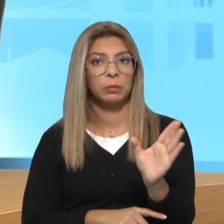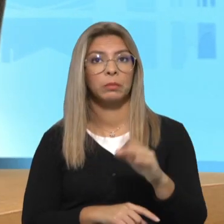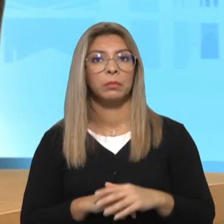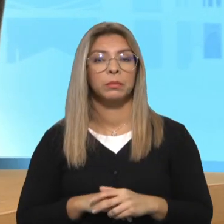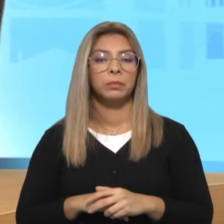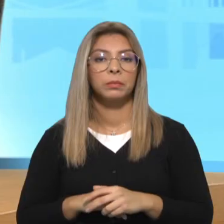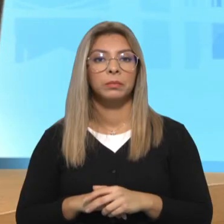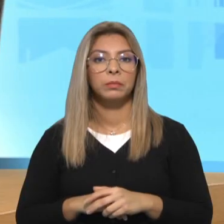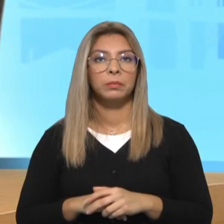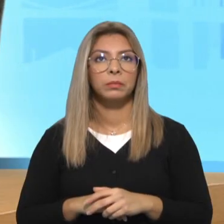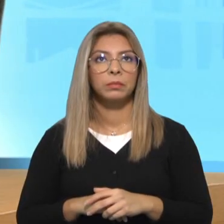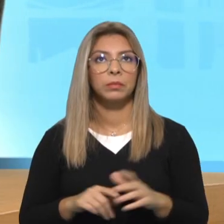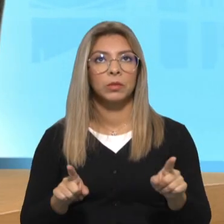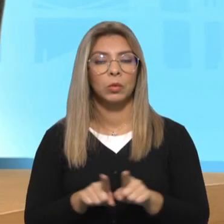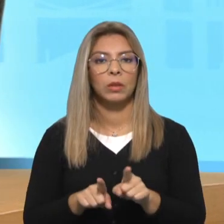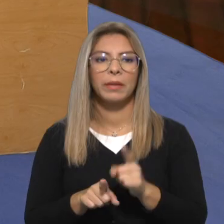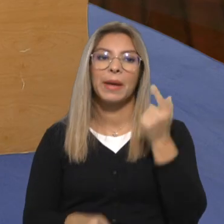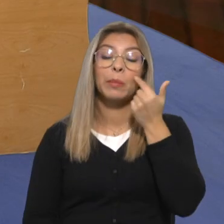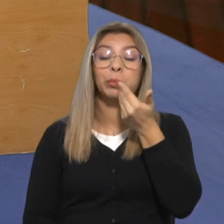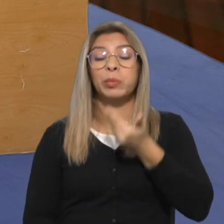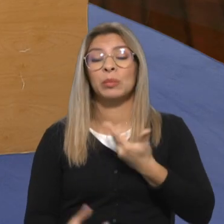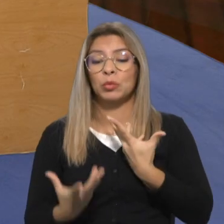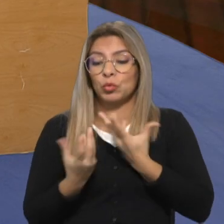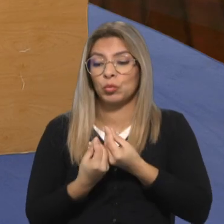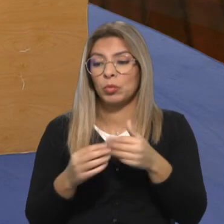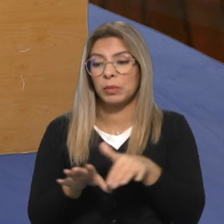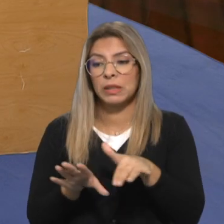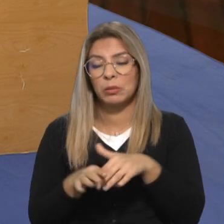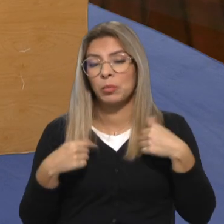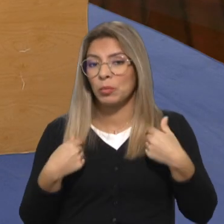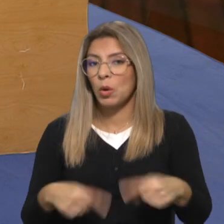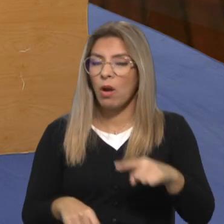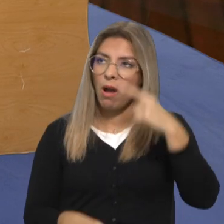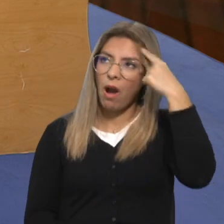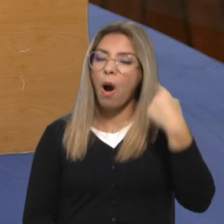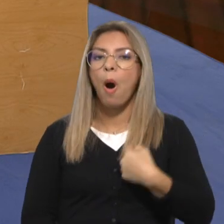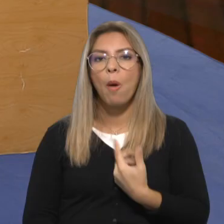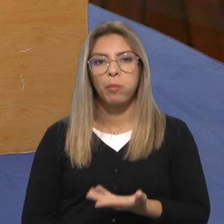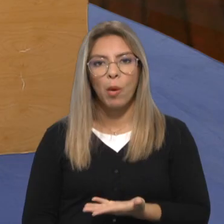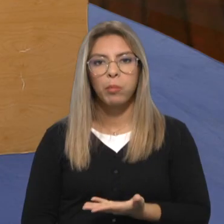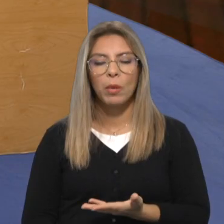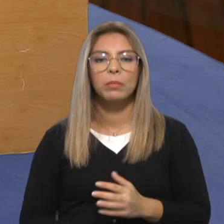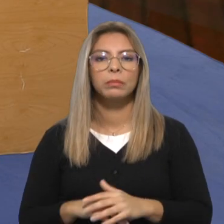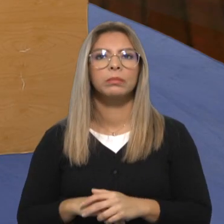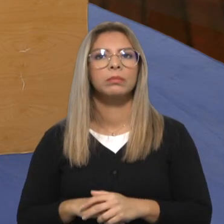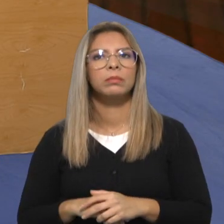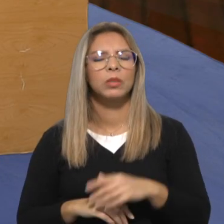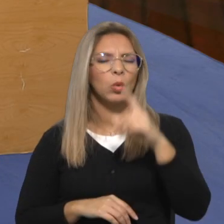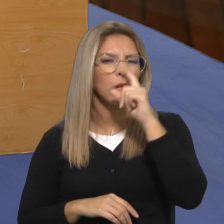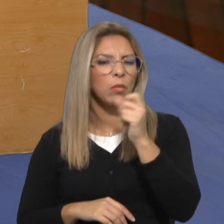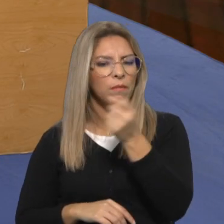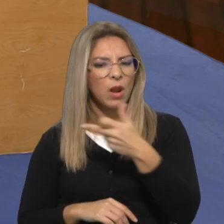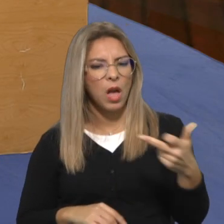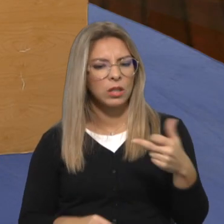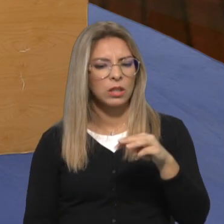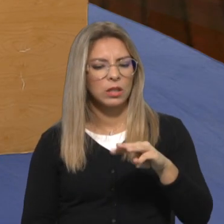temas. Tem a experiência da comunidade. A experiência da comunidade. Eu lembro sempre daquela frase de Mateus,